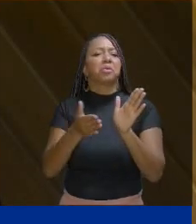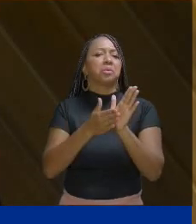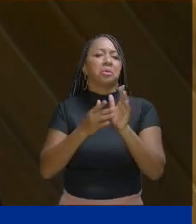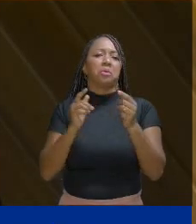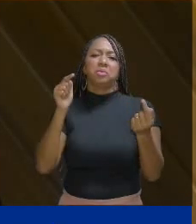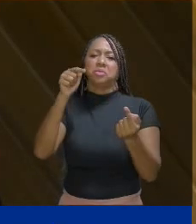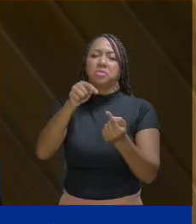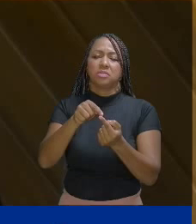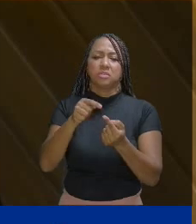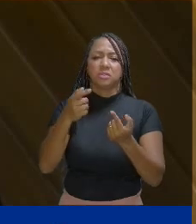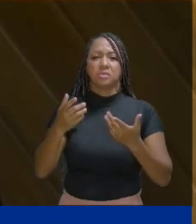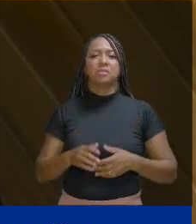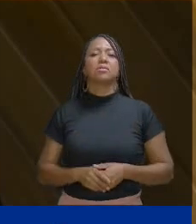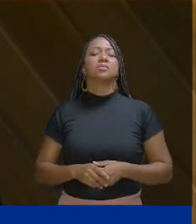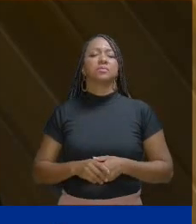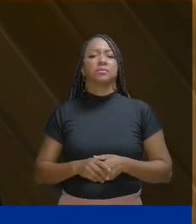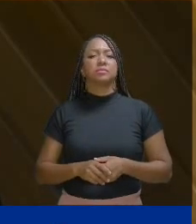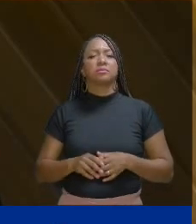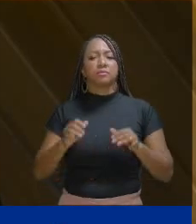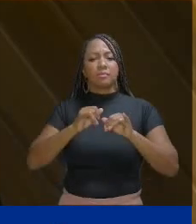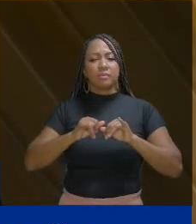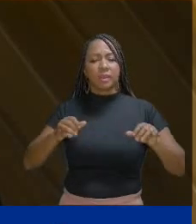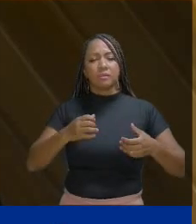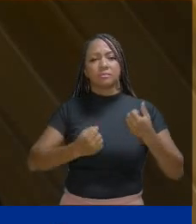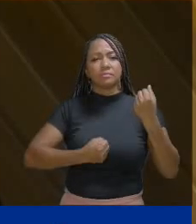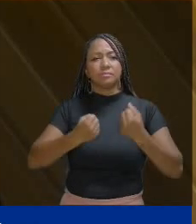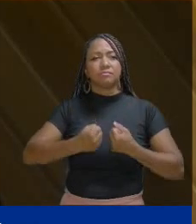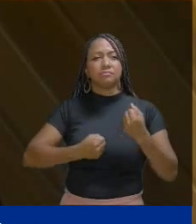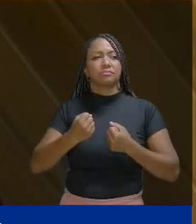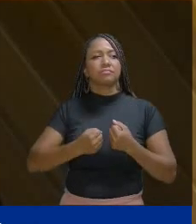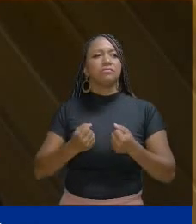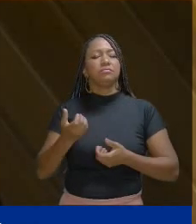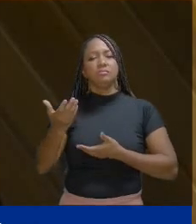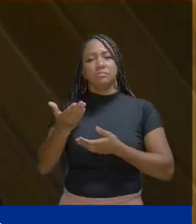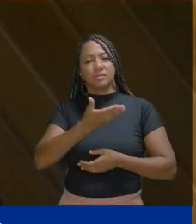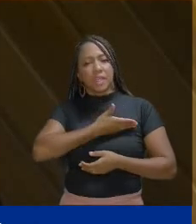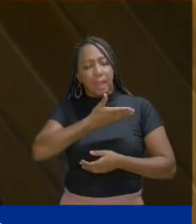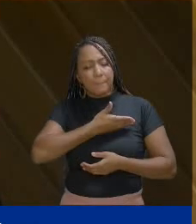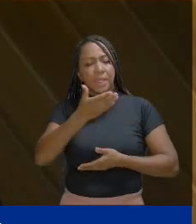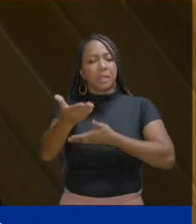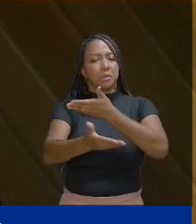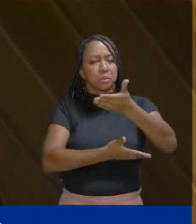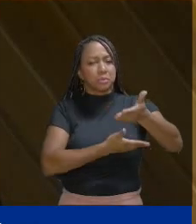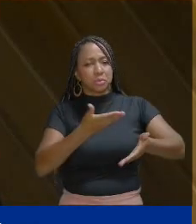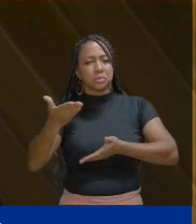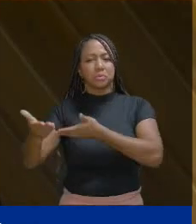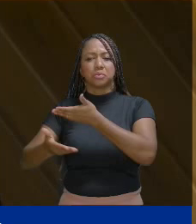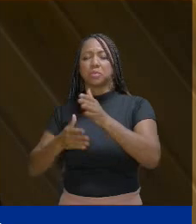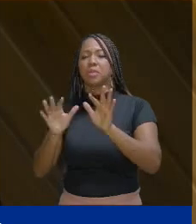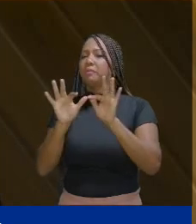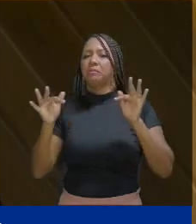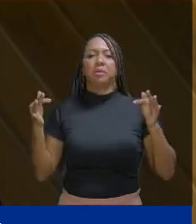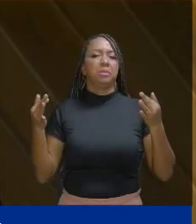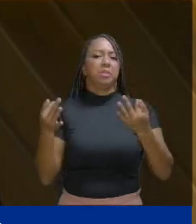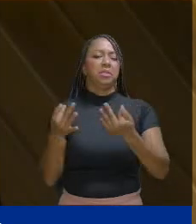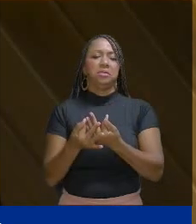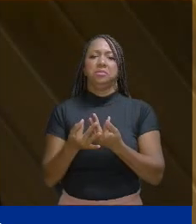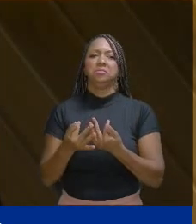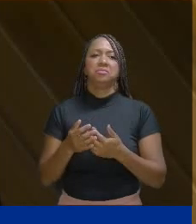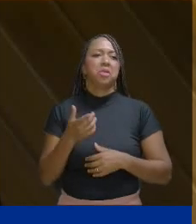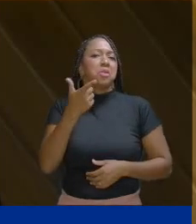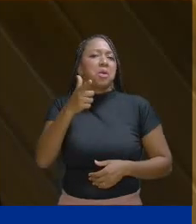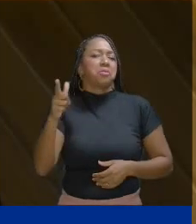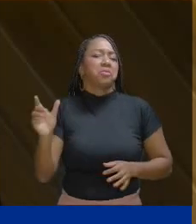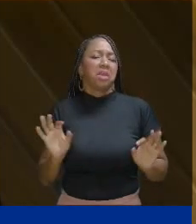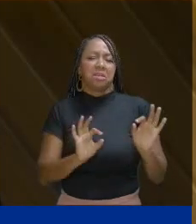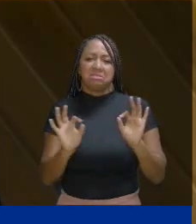propósito. Argumentou que os transportes realizados eram feitos entre amigos, correligionários ou familiares, e que